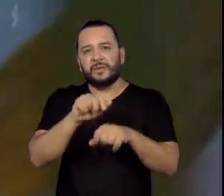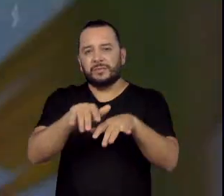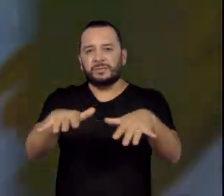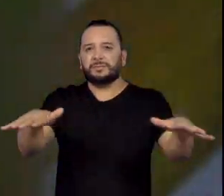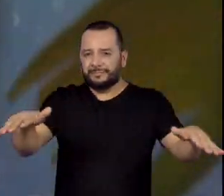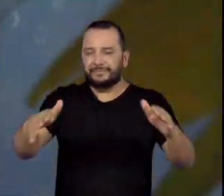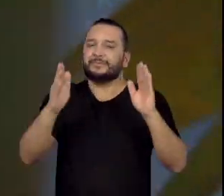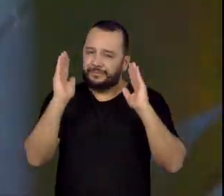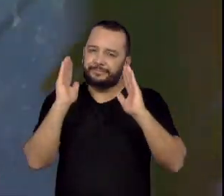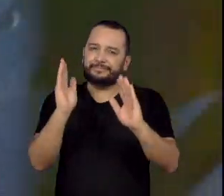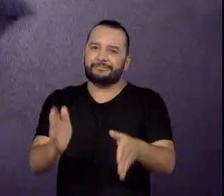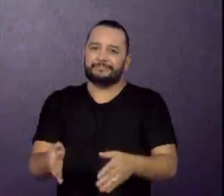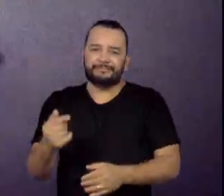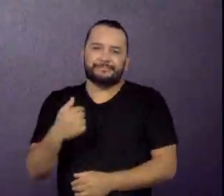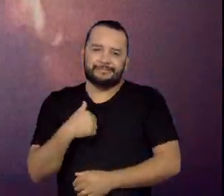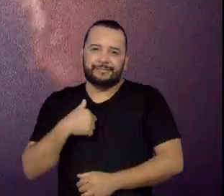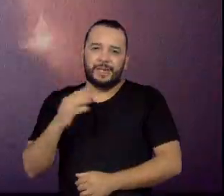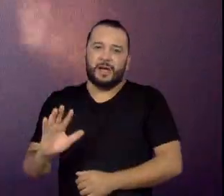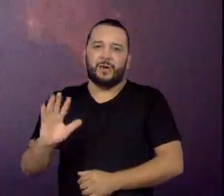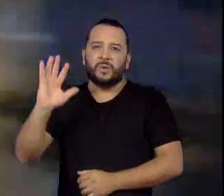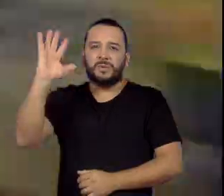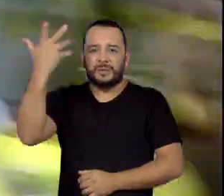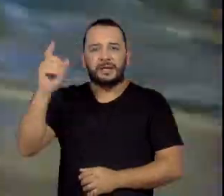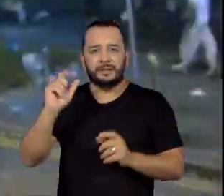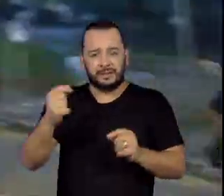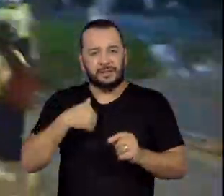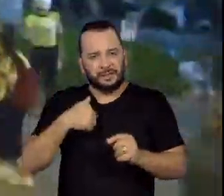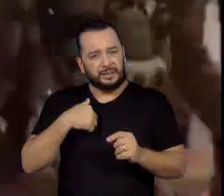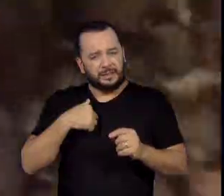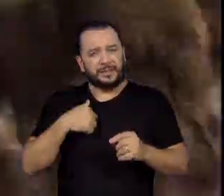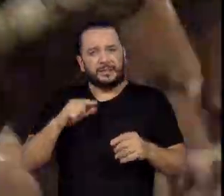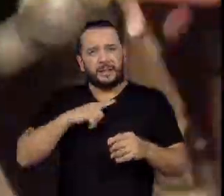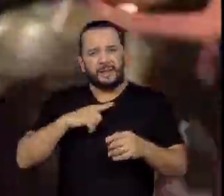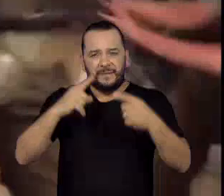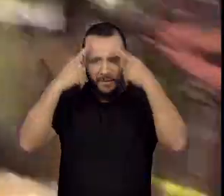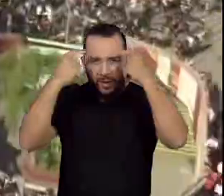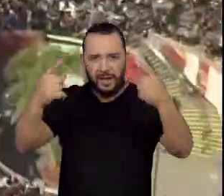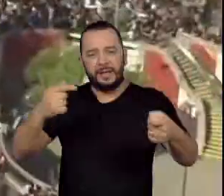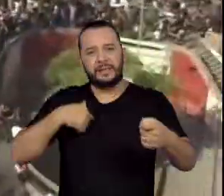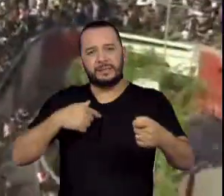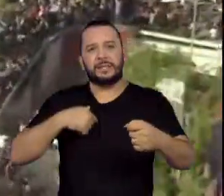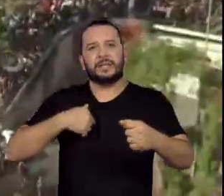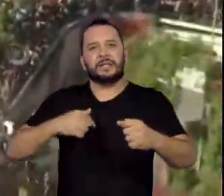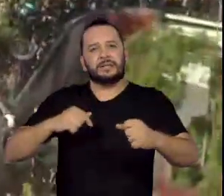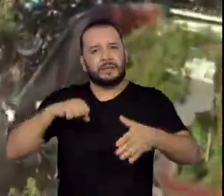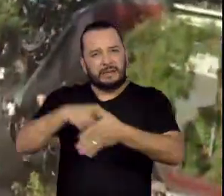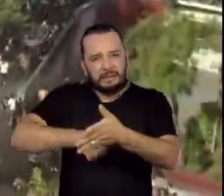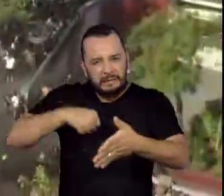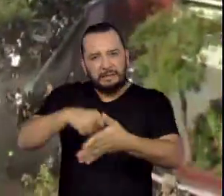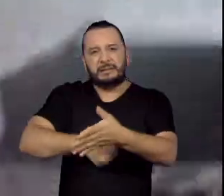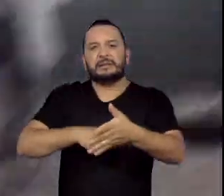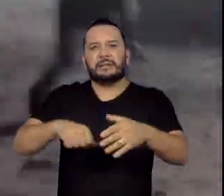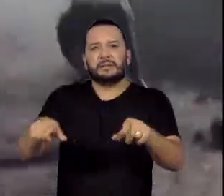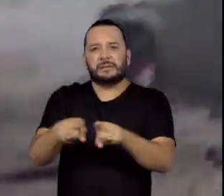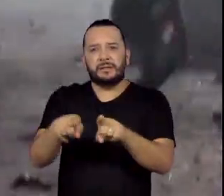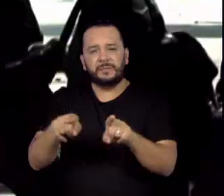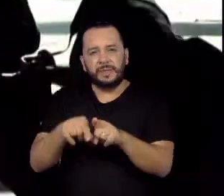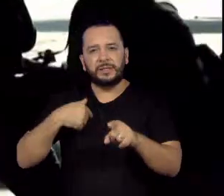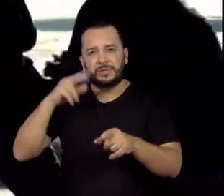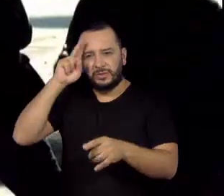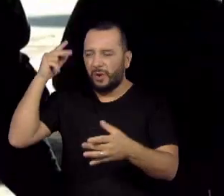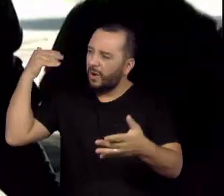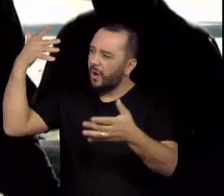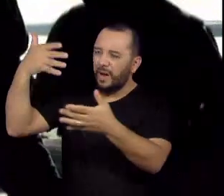Tragédias humanas acrescidas de um militarismo autoritário, violência e falsificação de fatos históricos, um